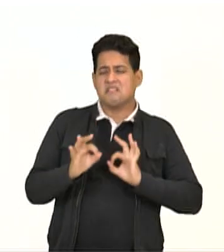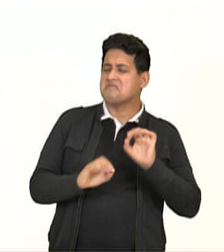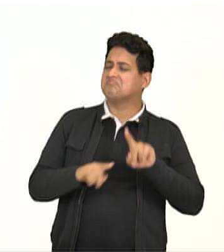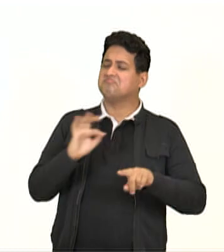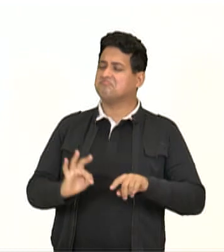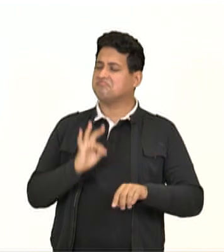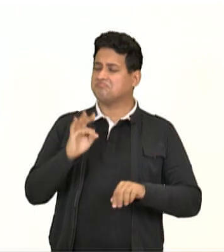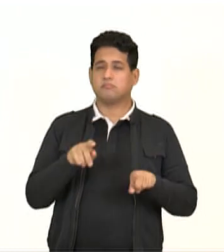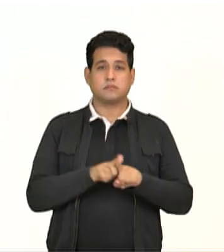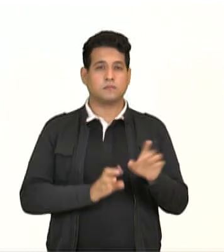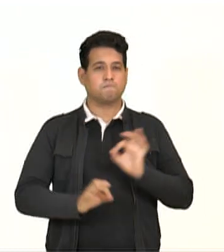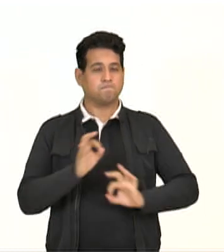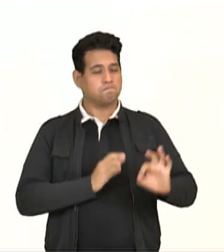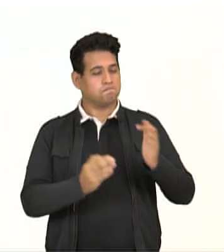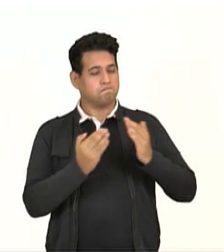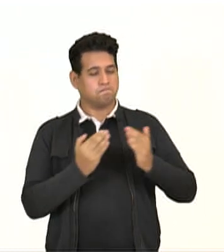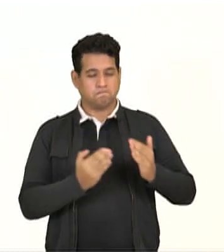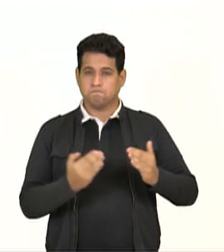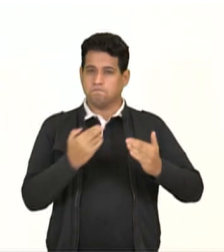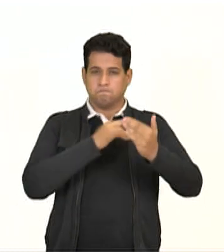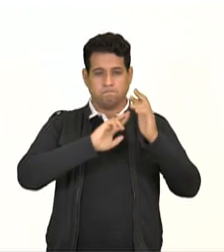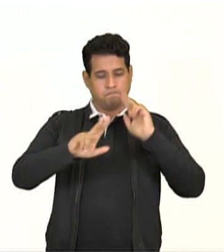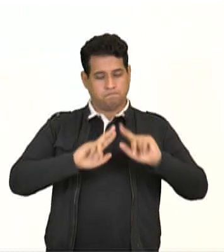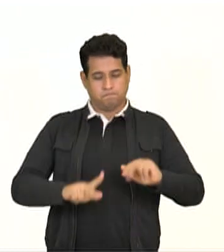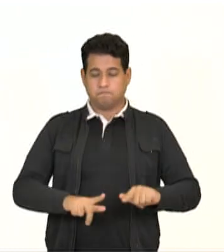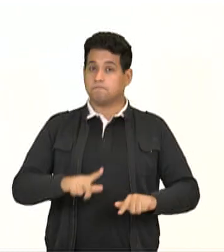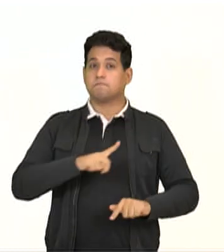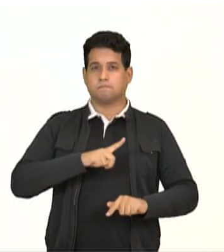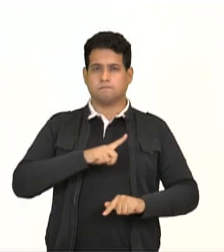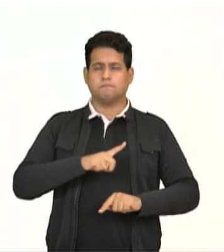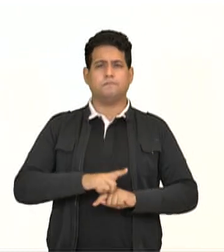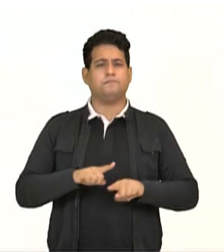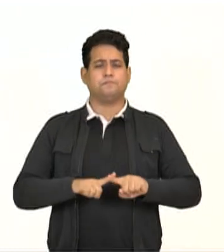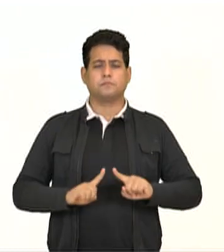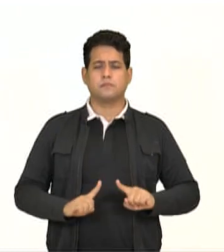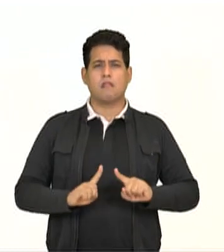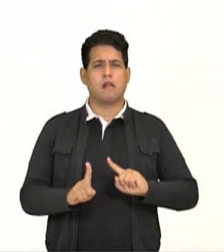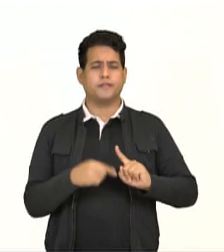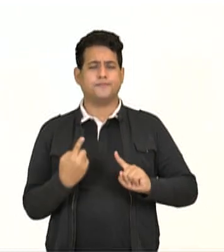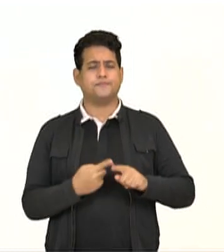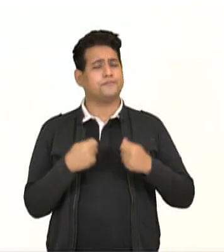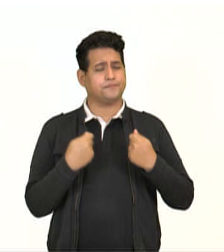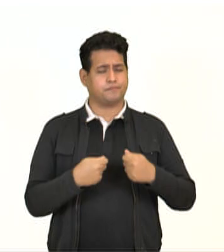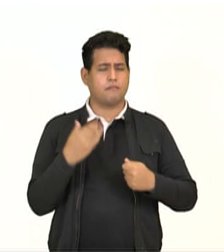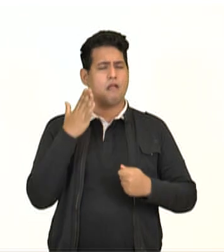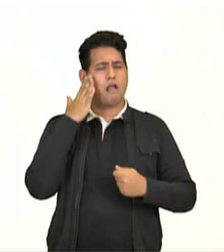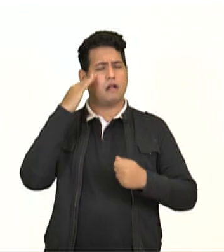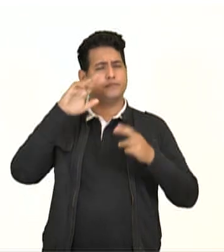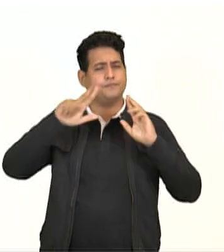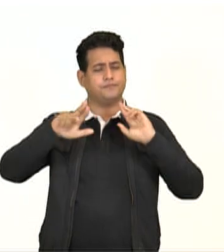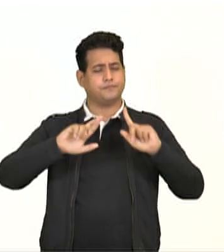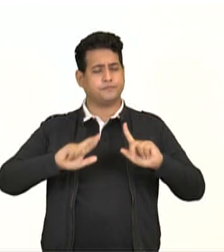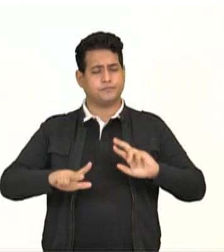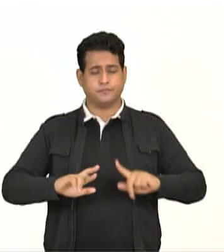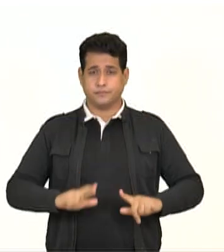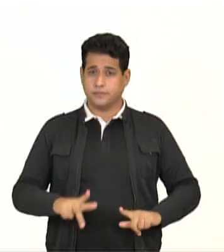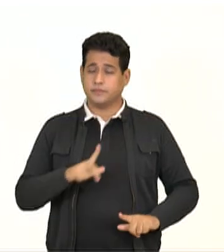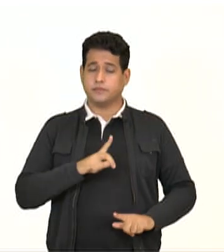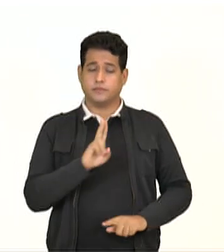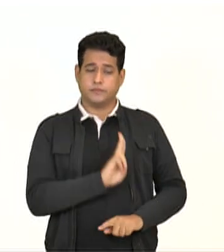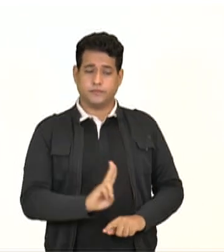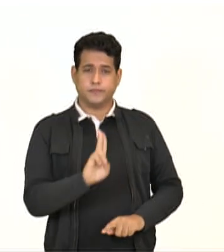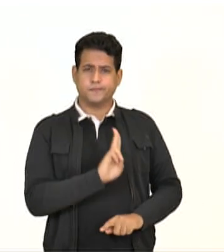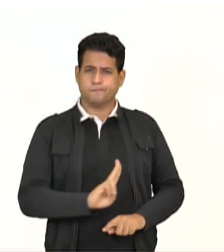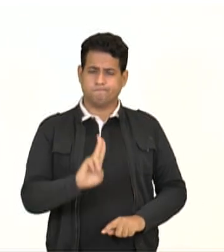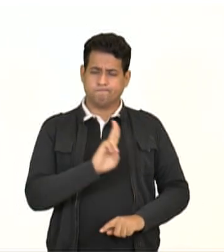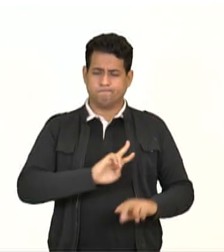expectativas, fazer previsões de formas diferenciadas. Sendo assim, a gente vai ter que saber diferenciar situações de uso